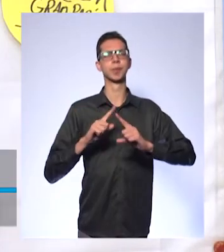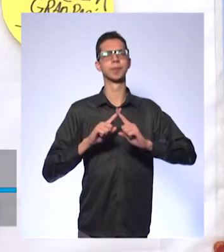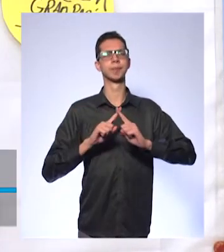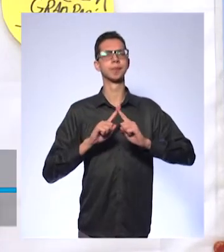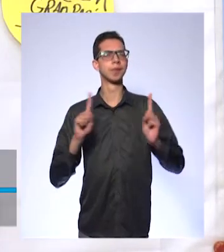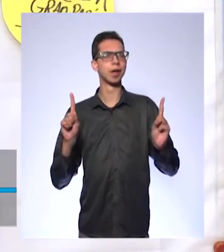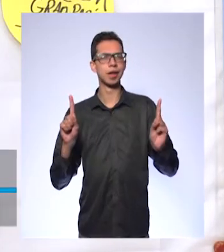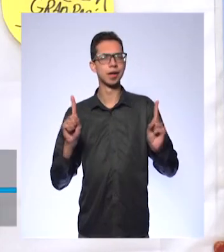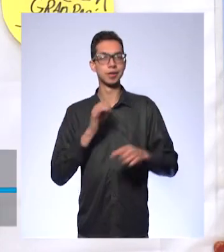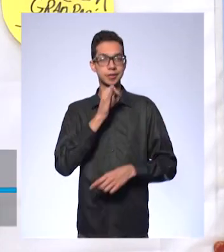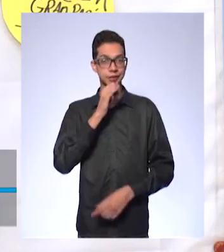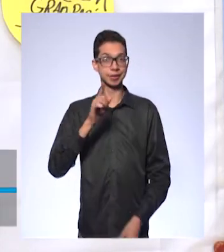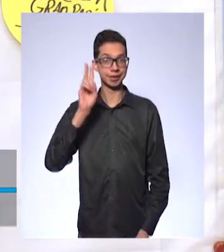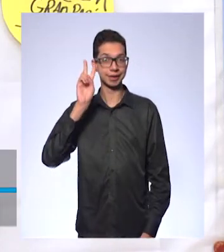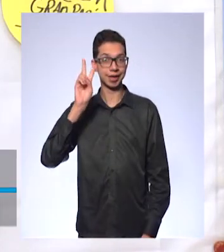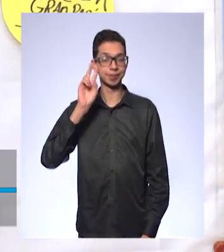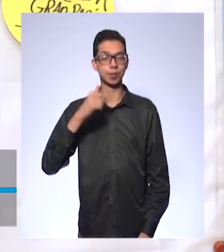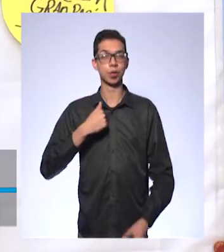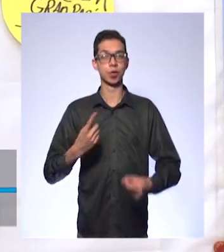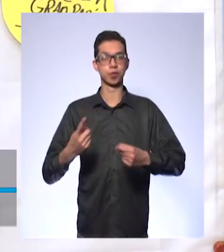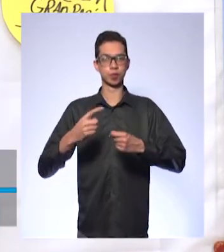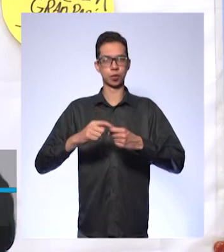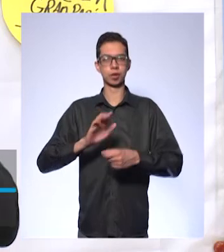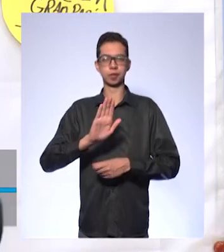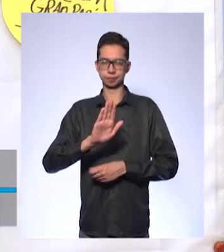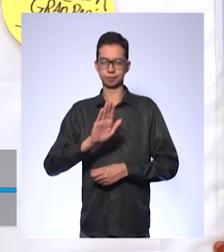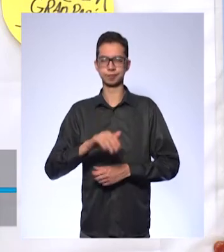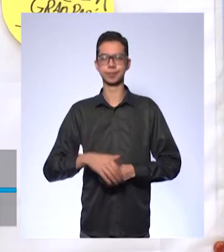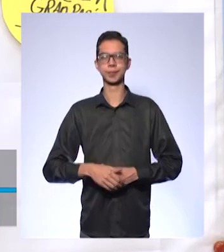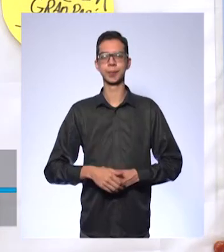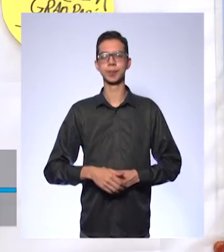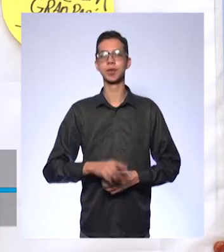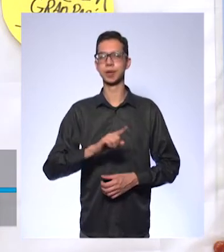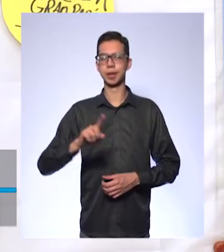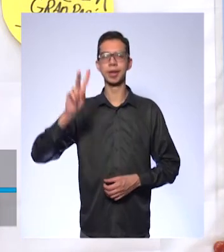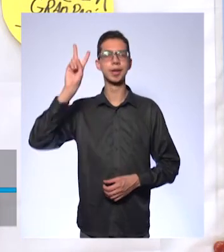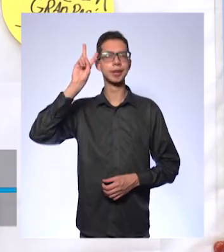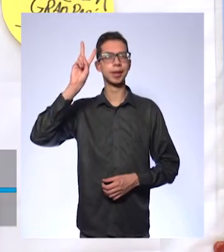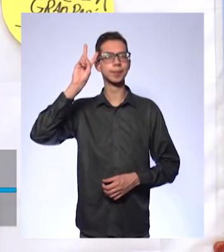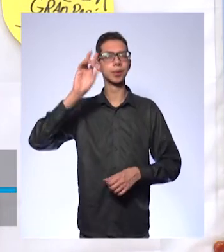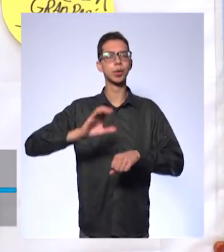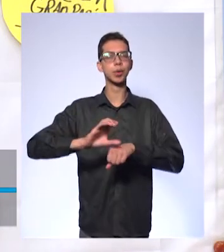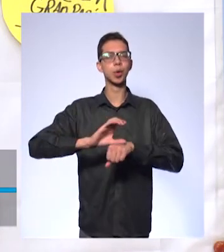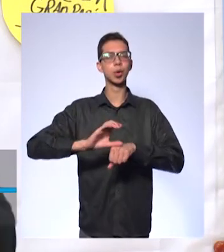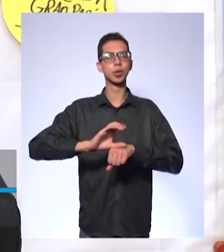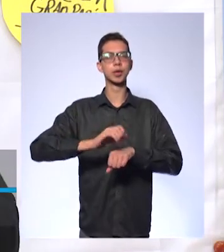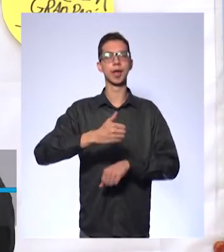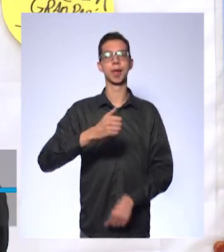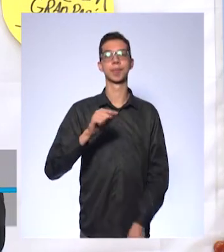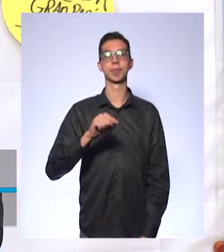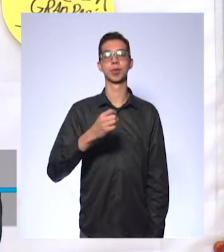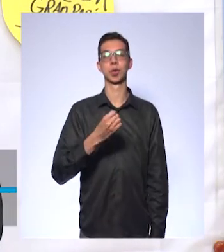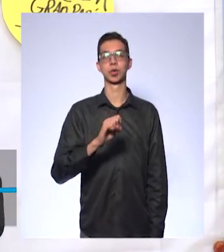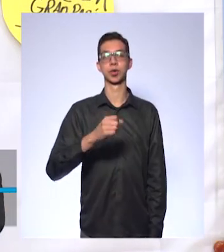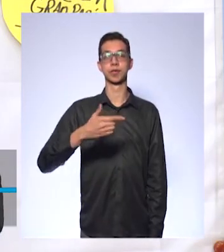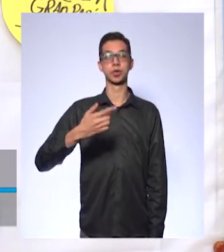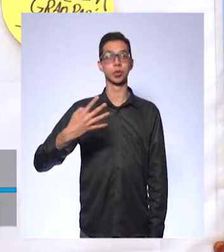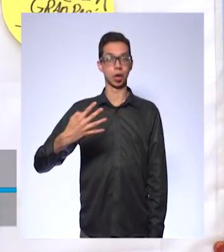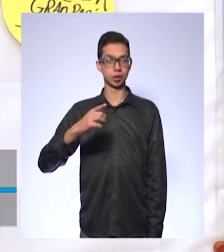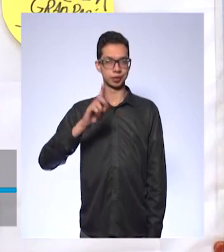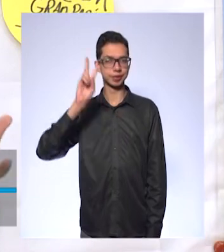Vocês lembram, vou voltar só um pouquinho, tá, pessoal? Vocês lembram lá na Constituição de 1824, que foi uma